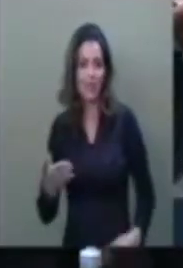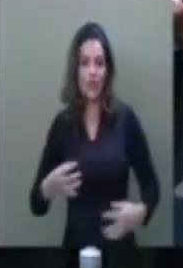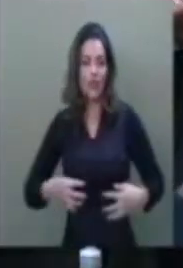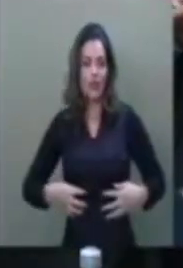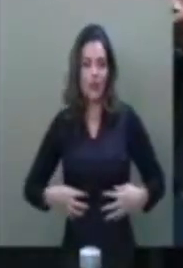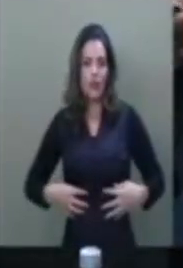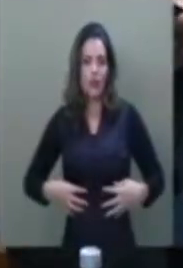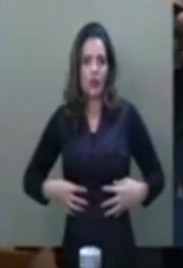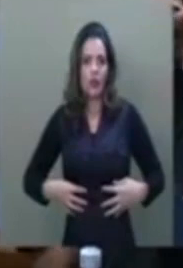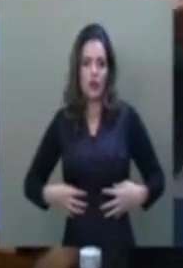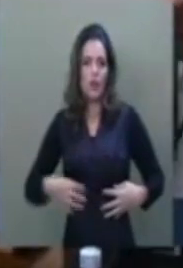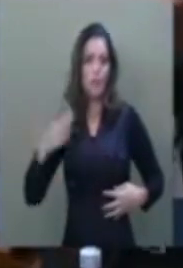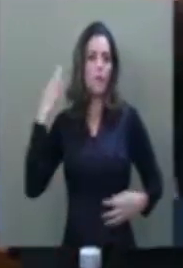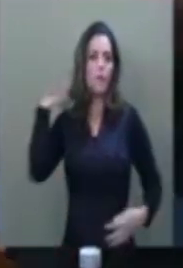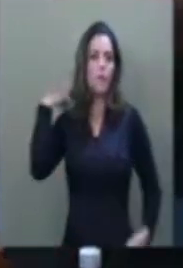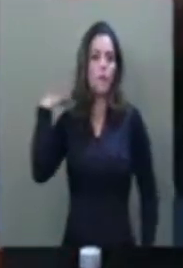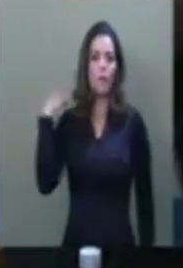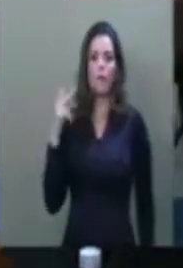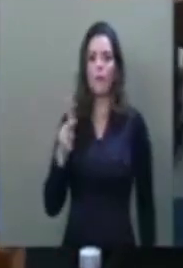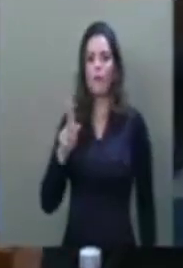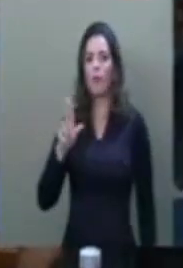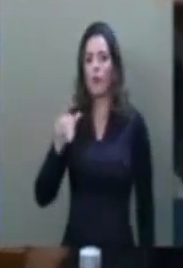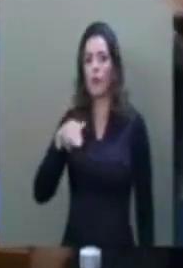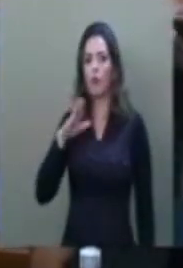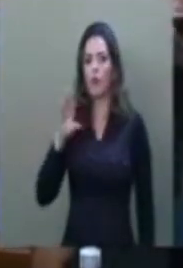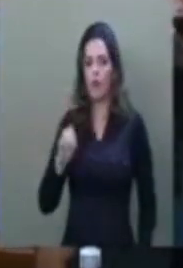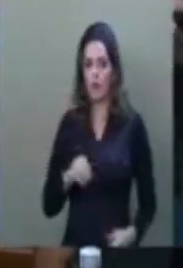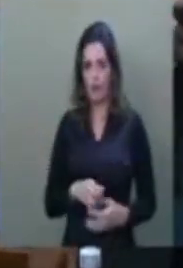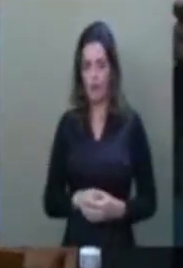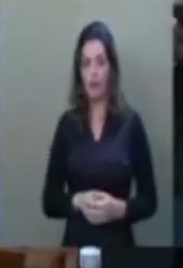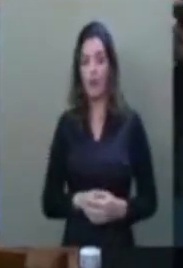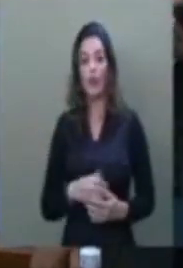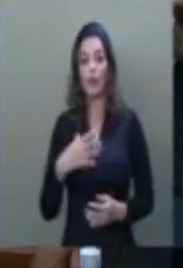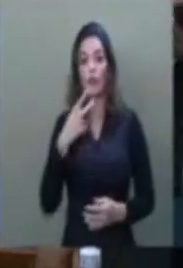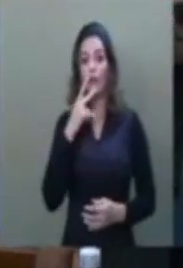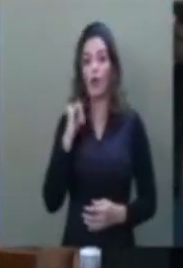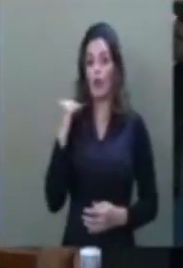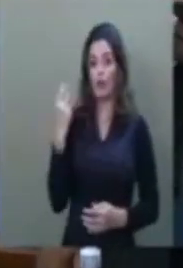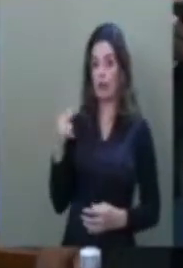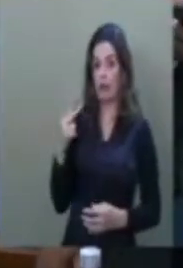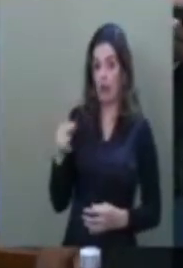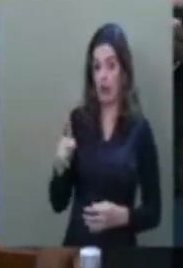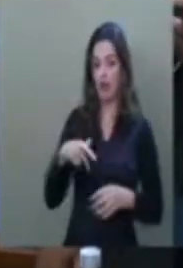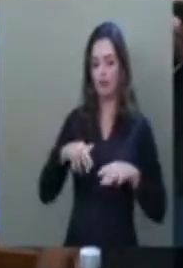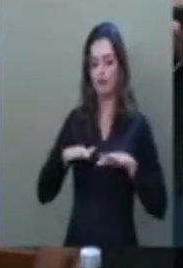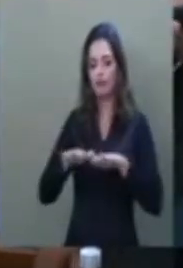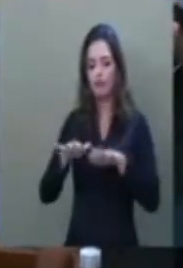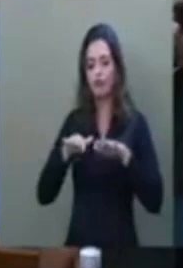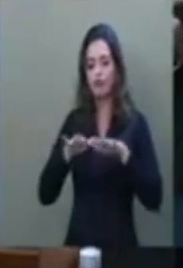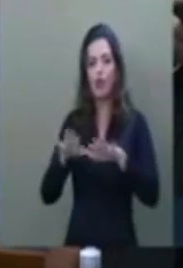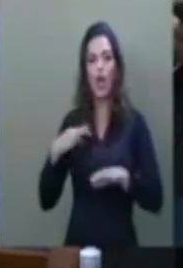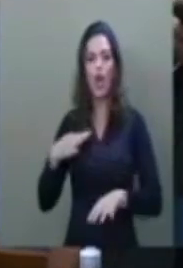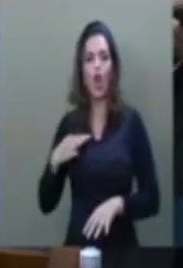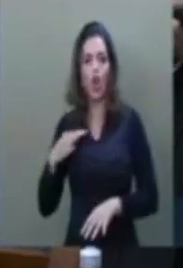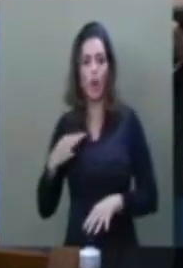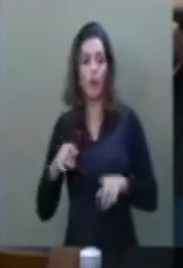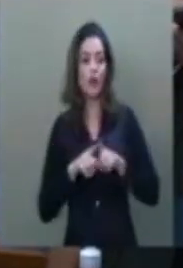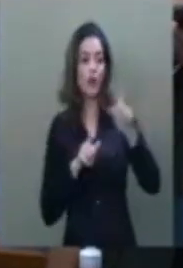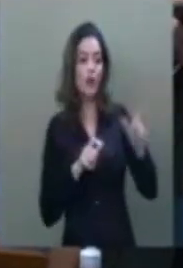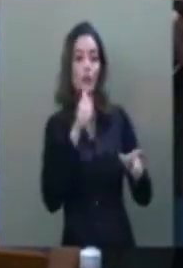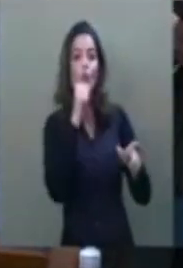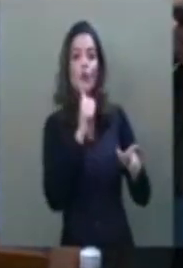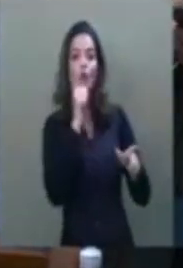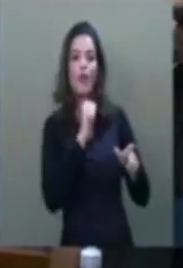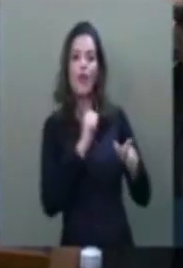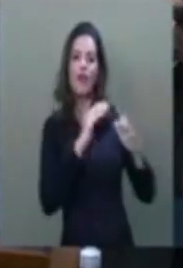pulmão. Filha do alfaiate Cosme Braga da Silva e de dona, e é também dona